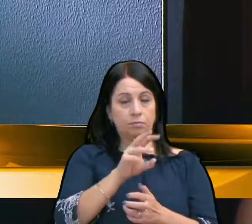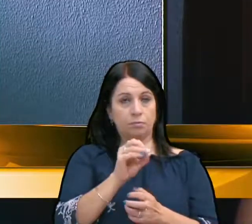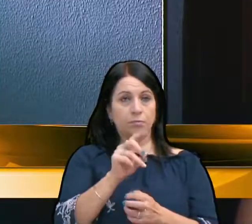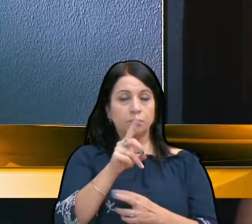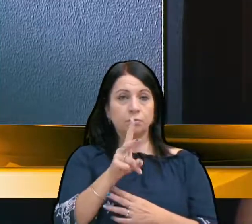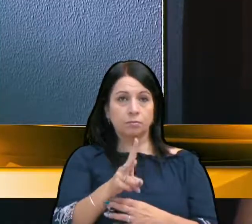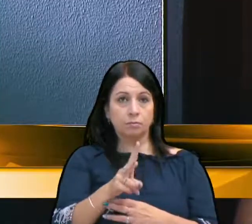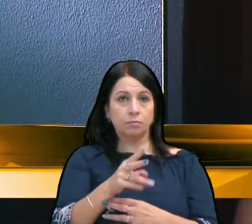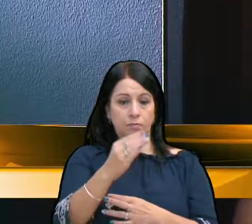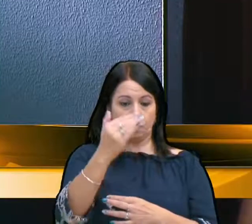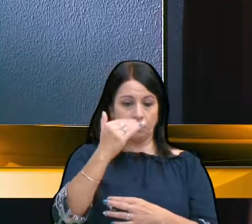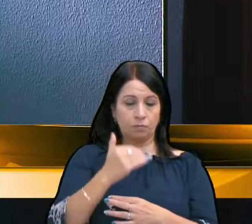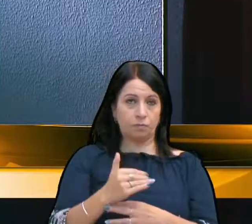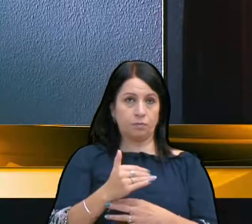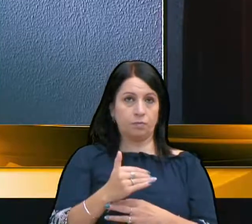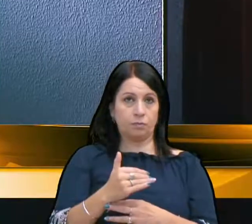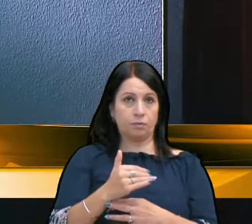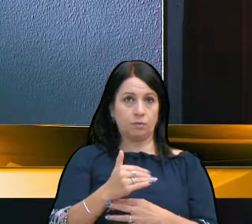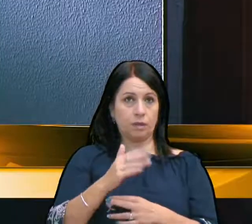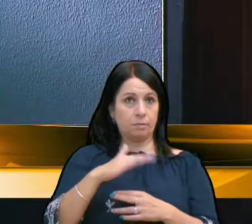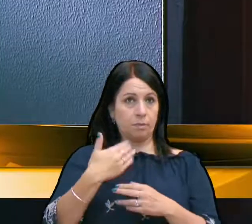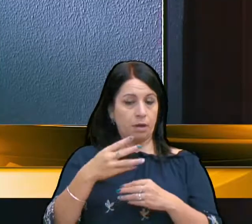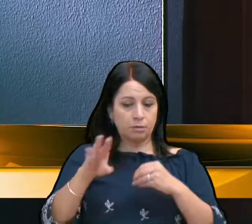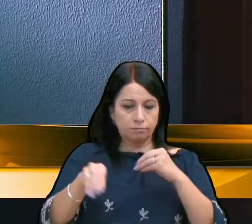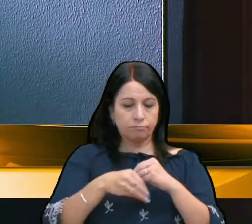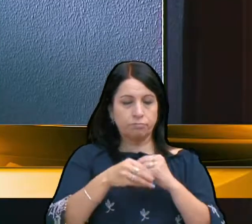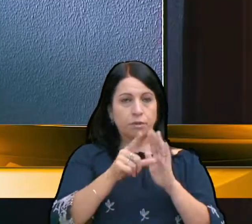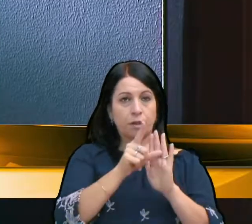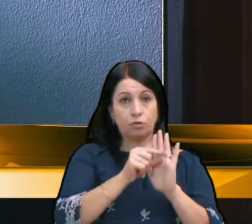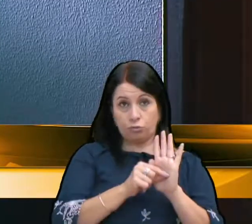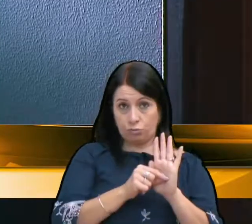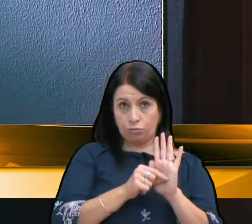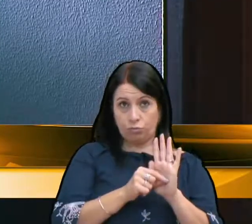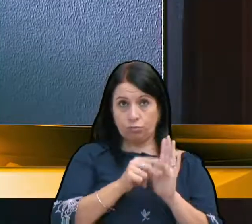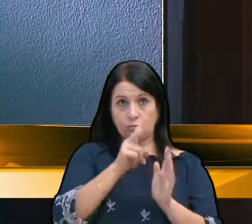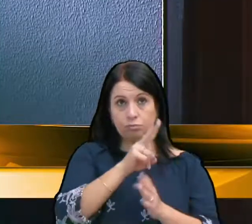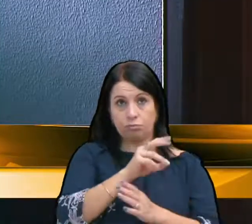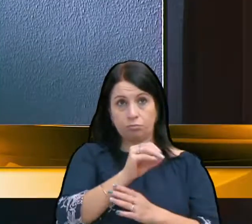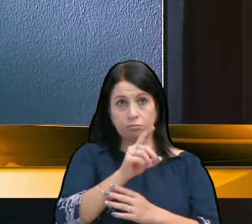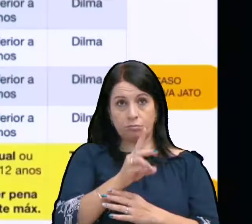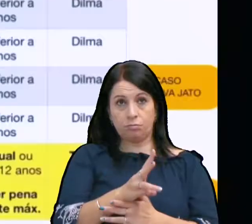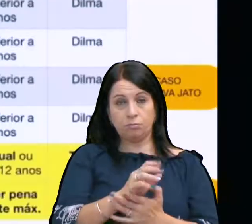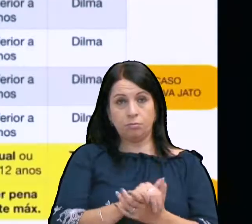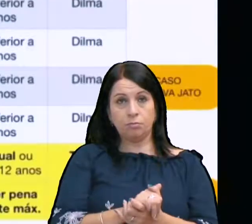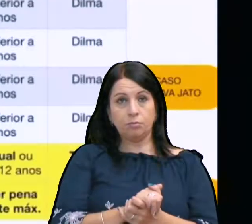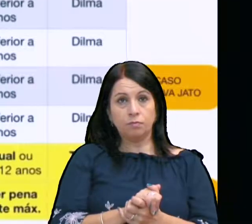2012 inferior, acrescenta-se mais alguns artigos. 2013,